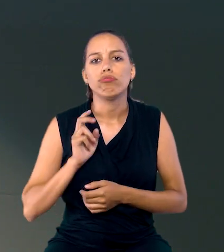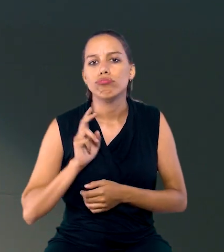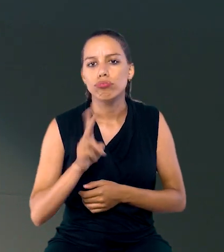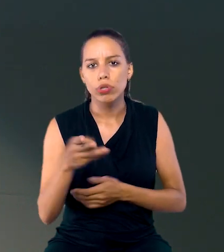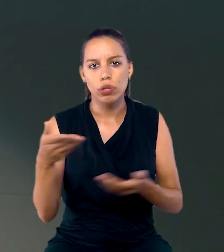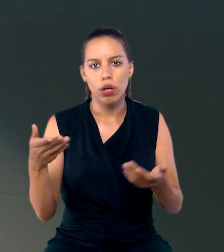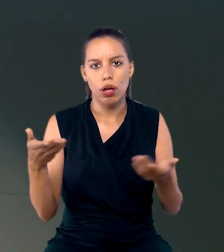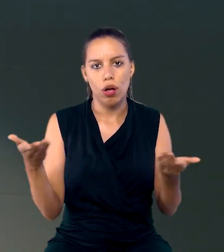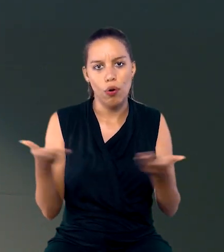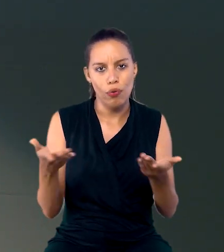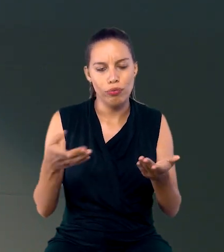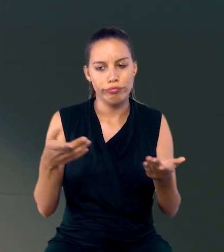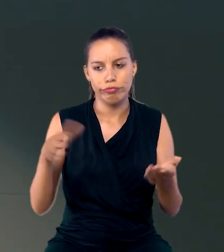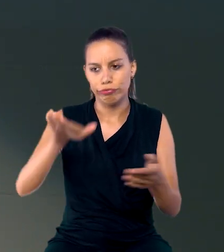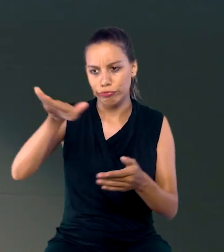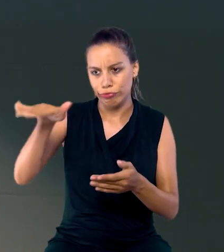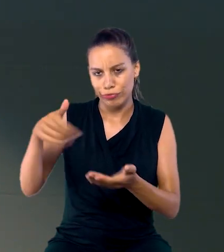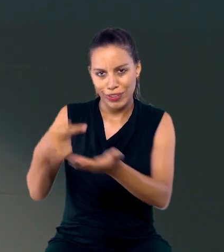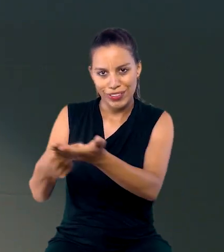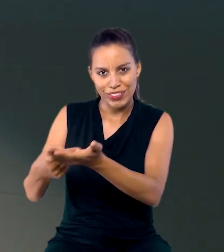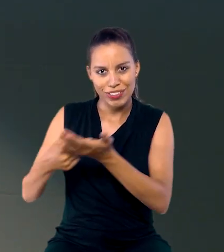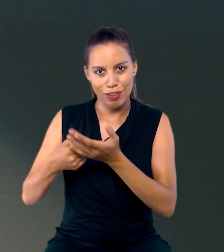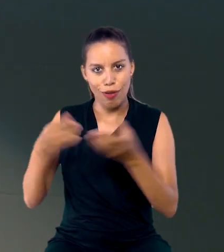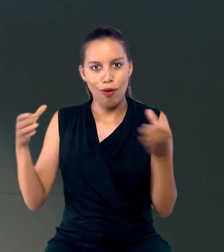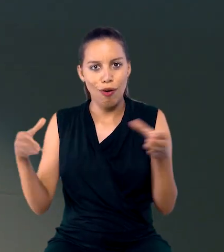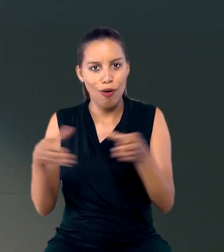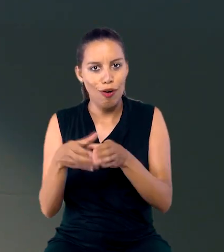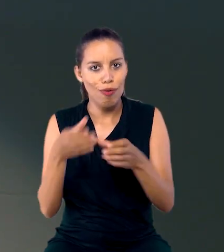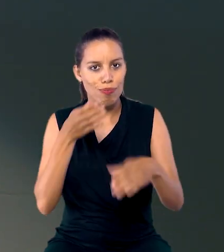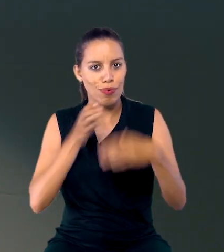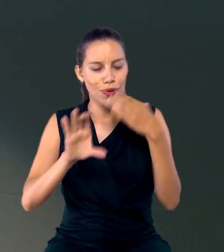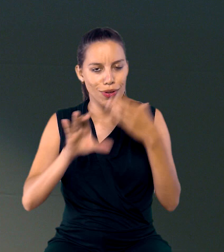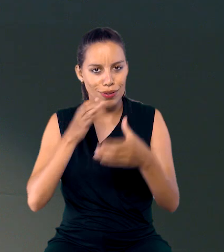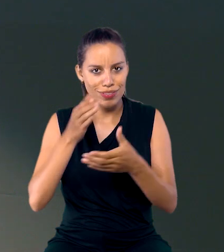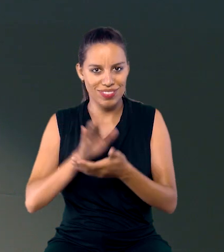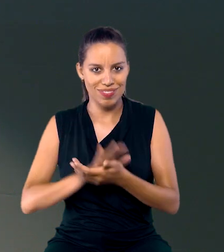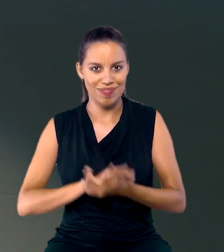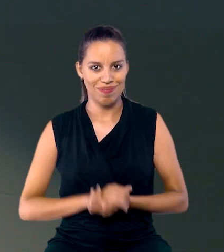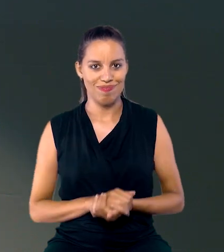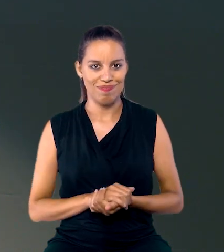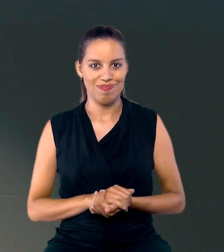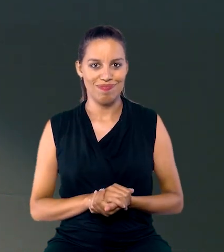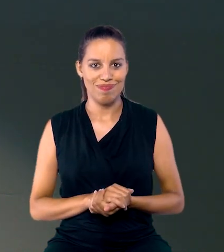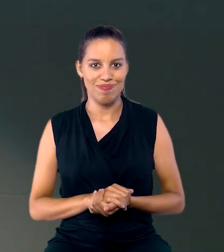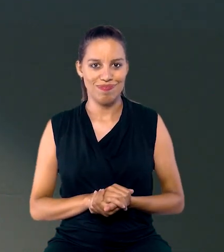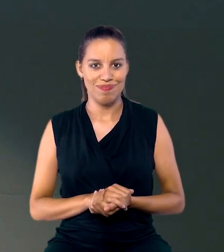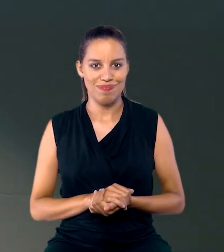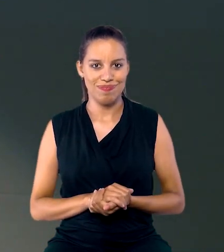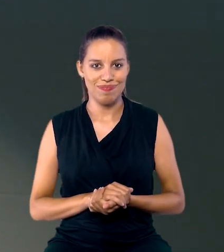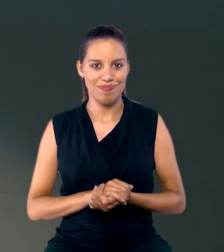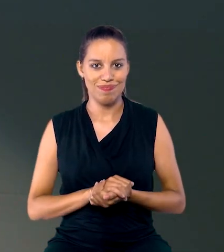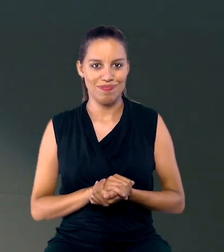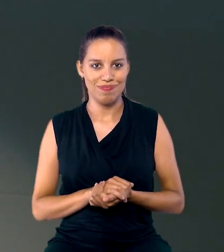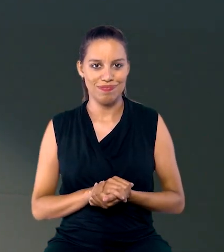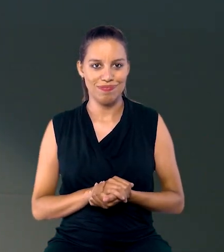encerrando, convidamos ao palco o coro Queriquere.